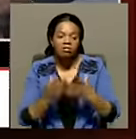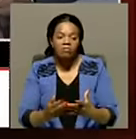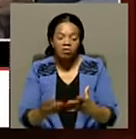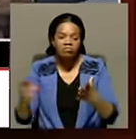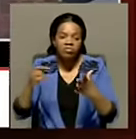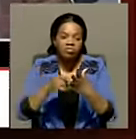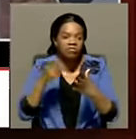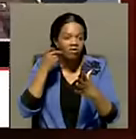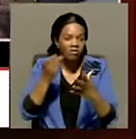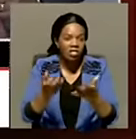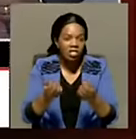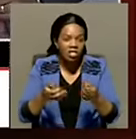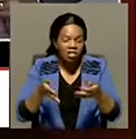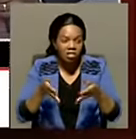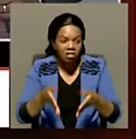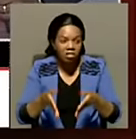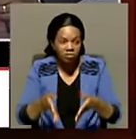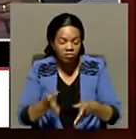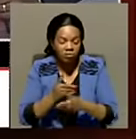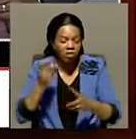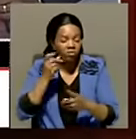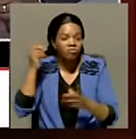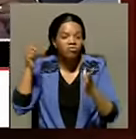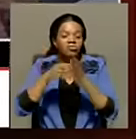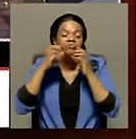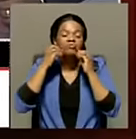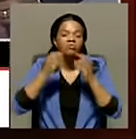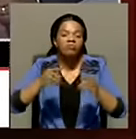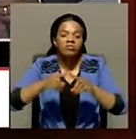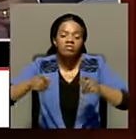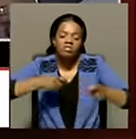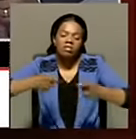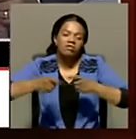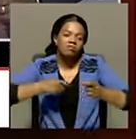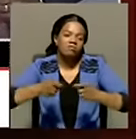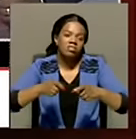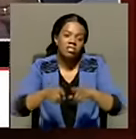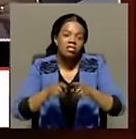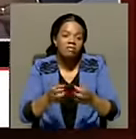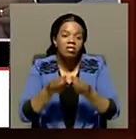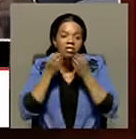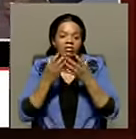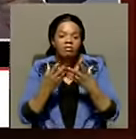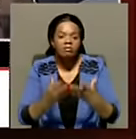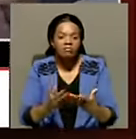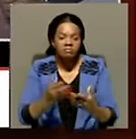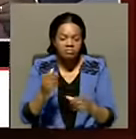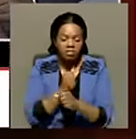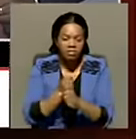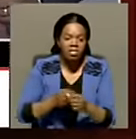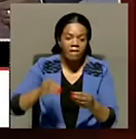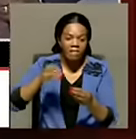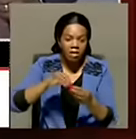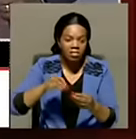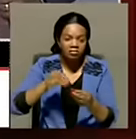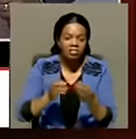Angola quer diversificar a sua economia e está também a investir na criação ou na